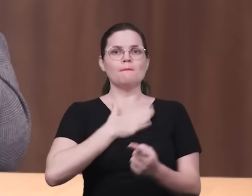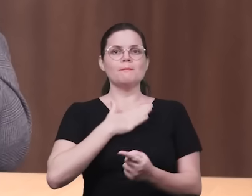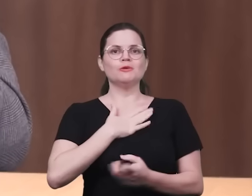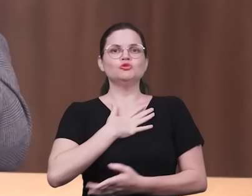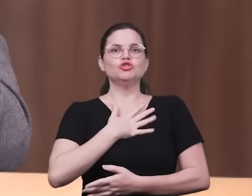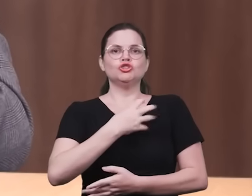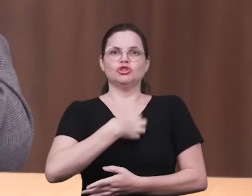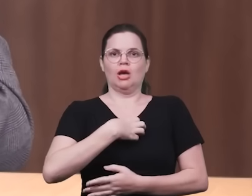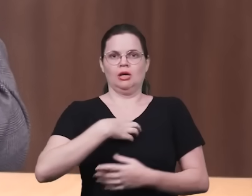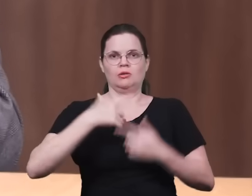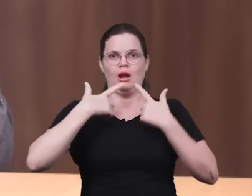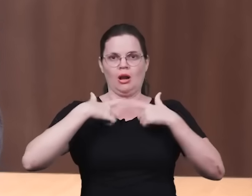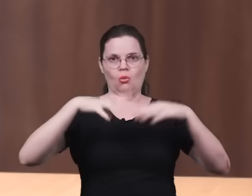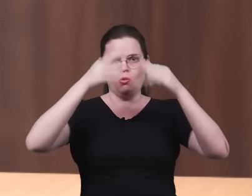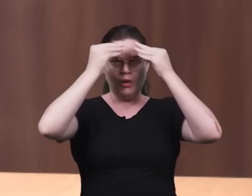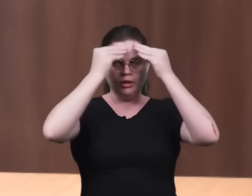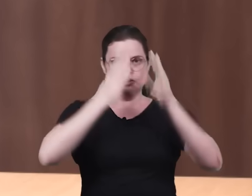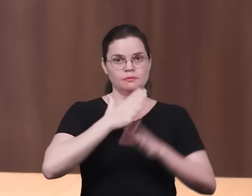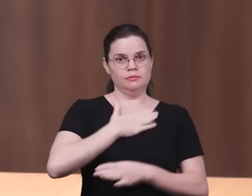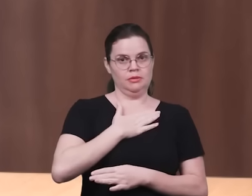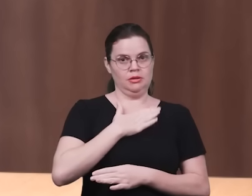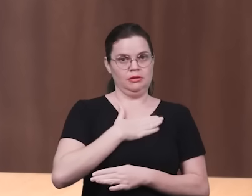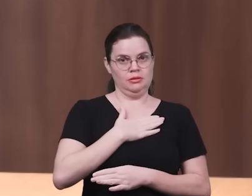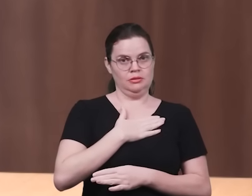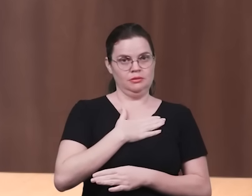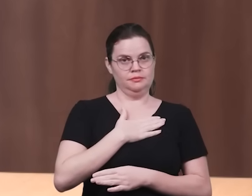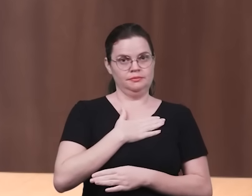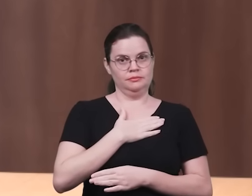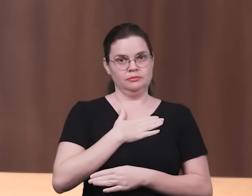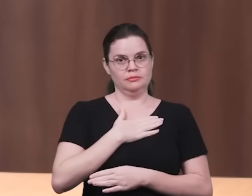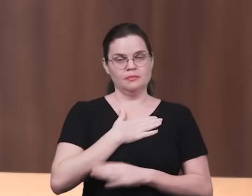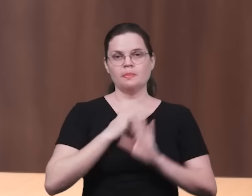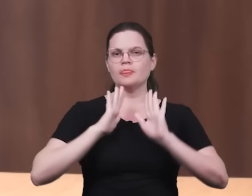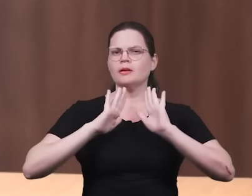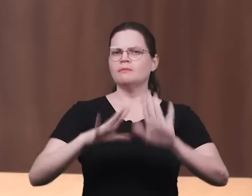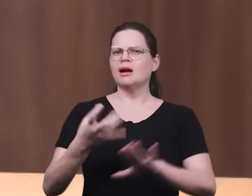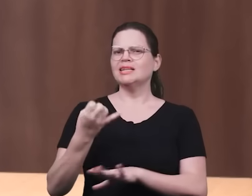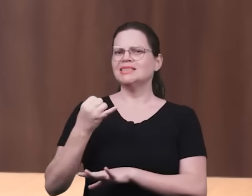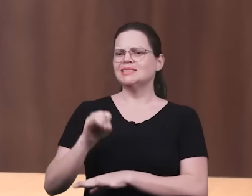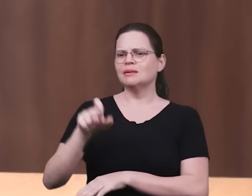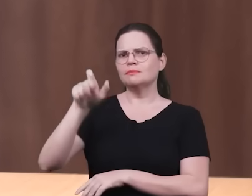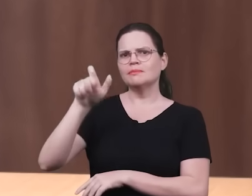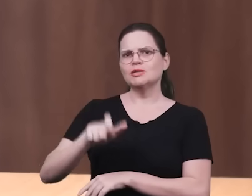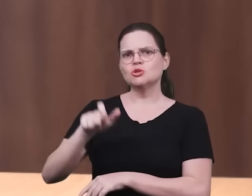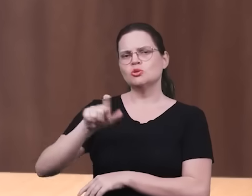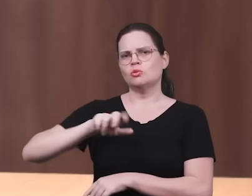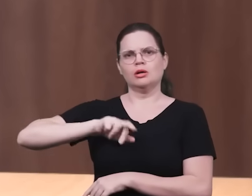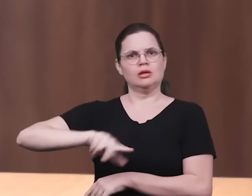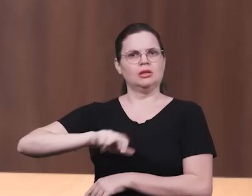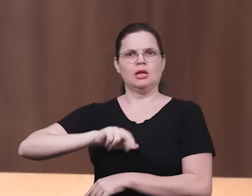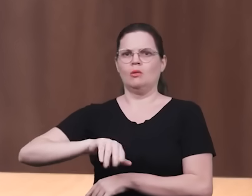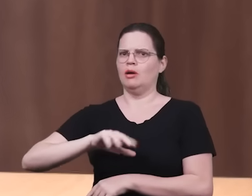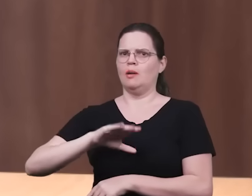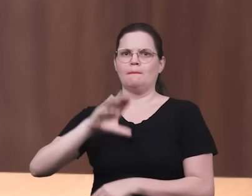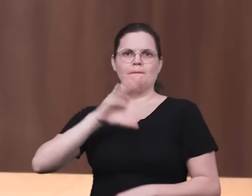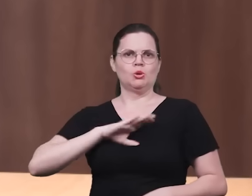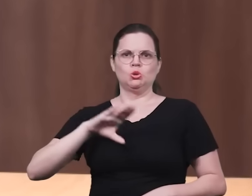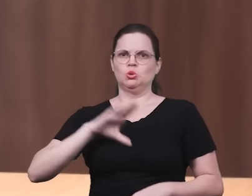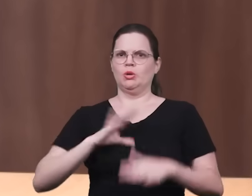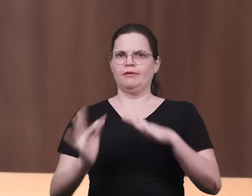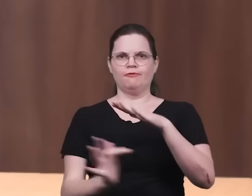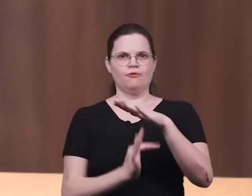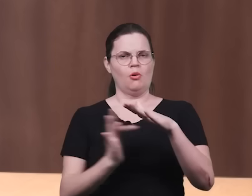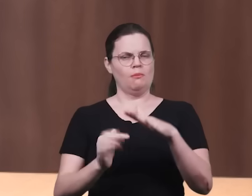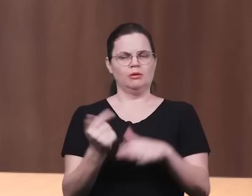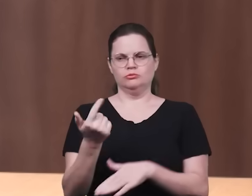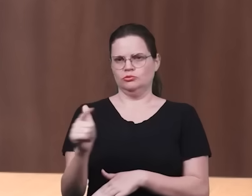da linguagem dele. Mas se é uma pessoa que tem uma cultura menor, que é um homem que não tem